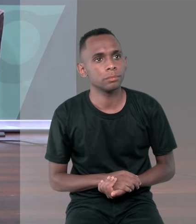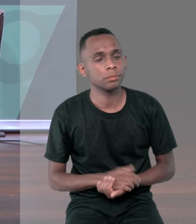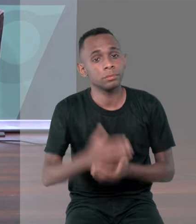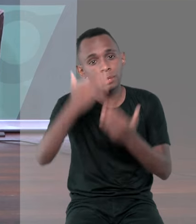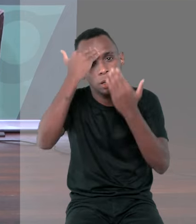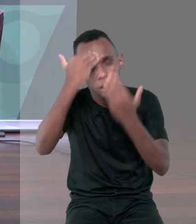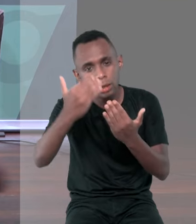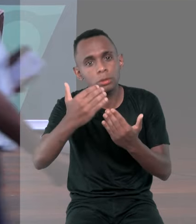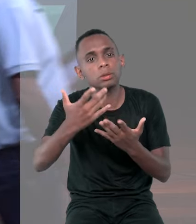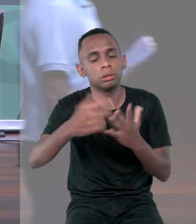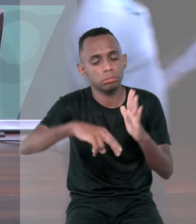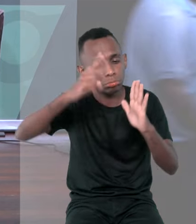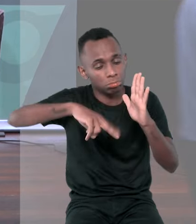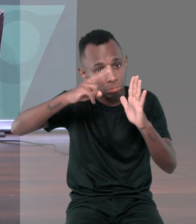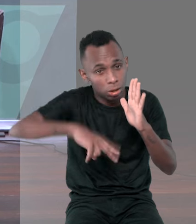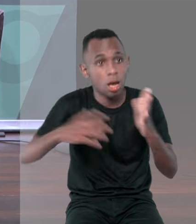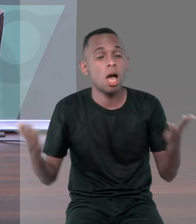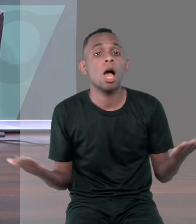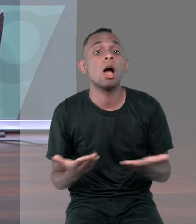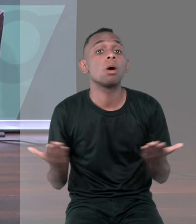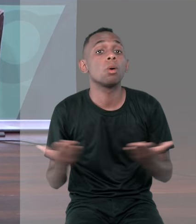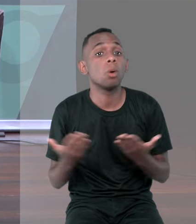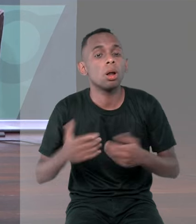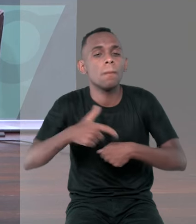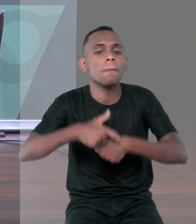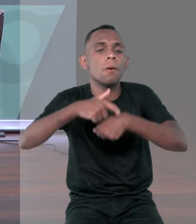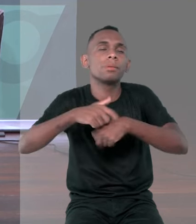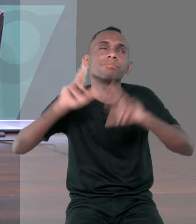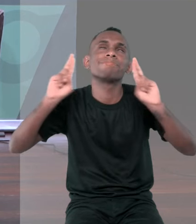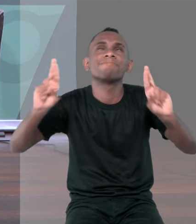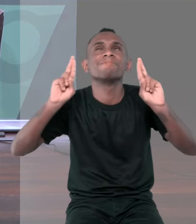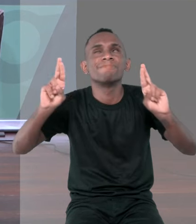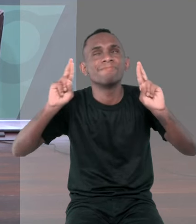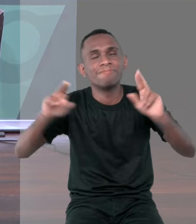Agradecemos, né, as leituras. E agora o momento esperado, né,